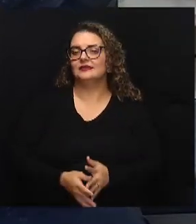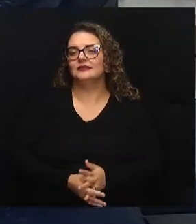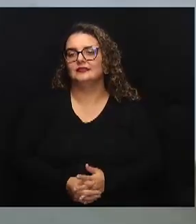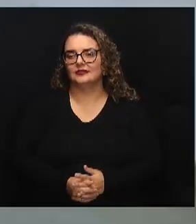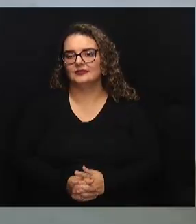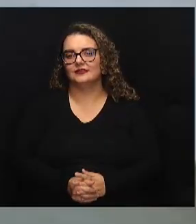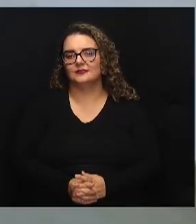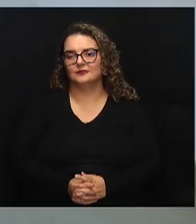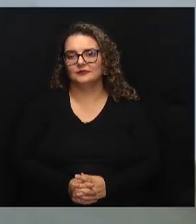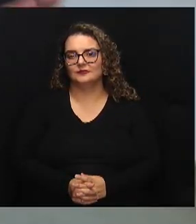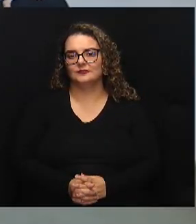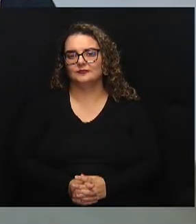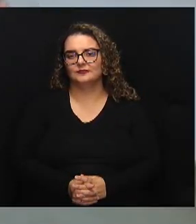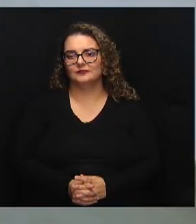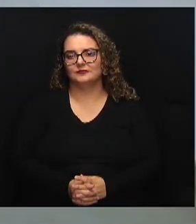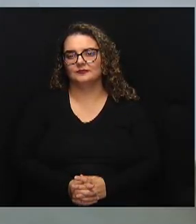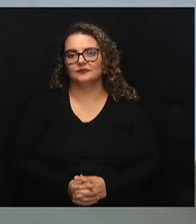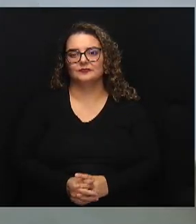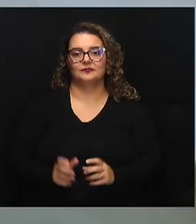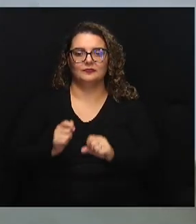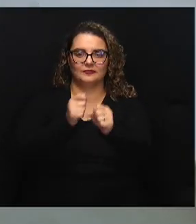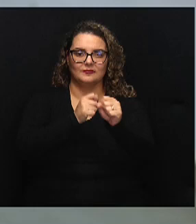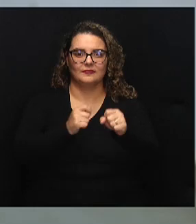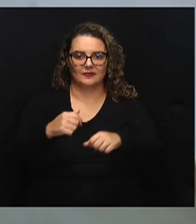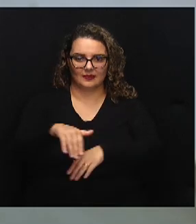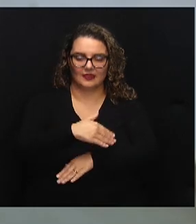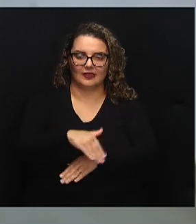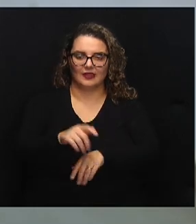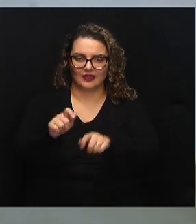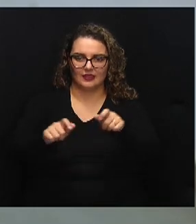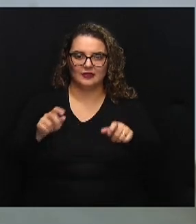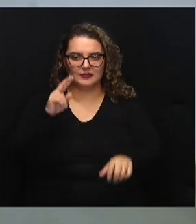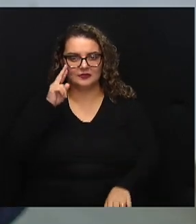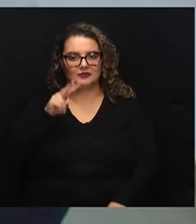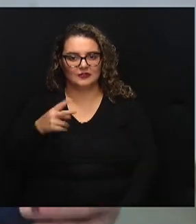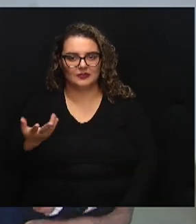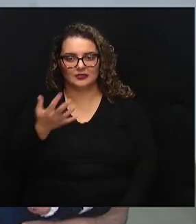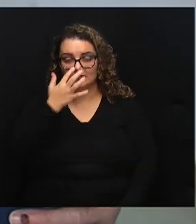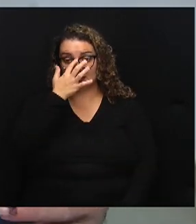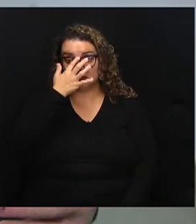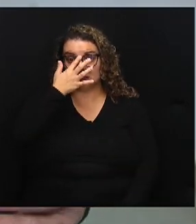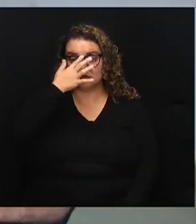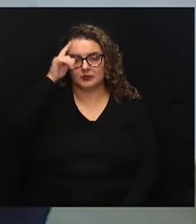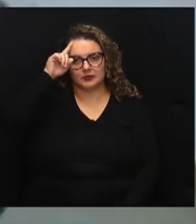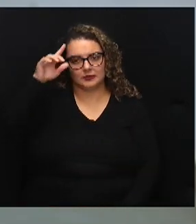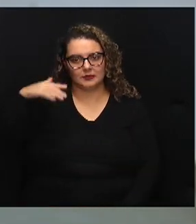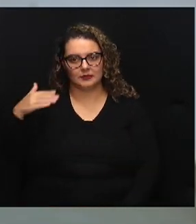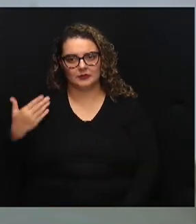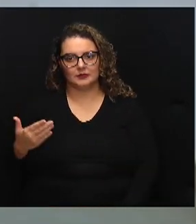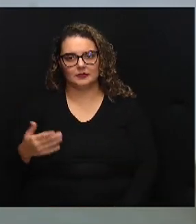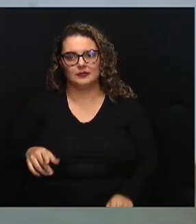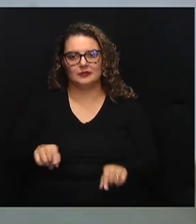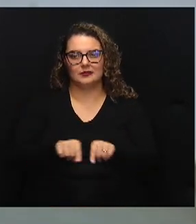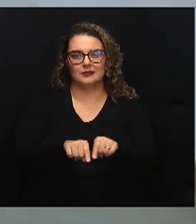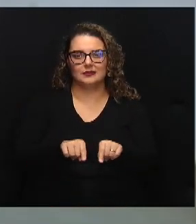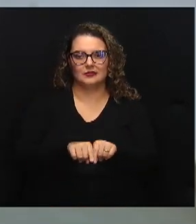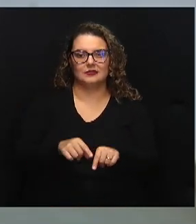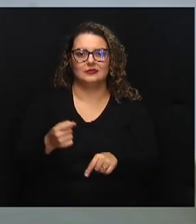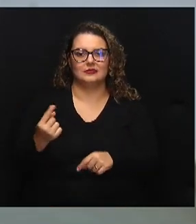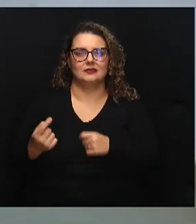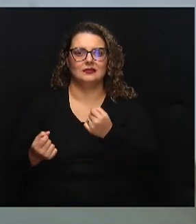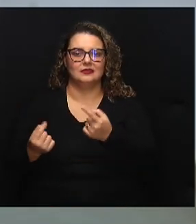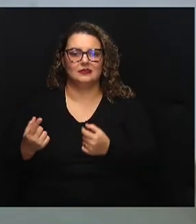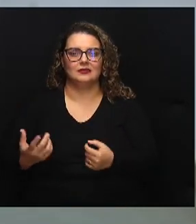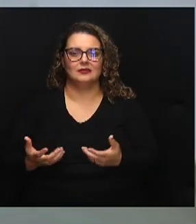a necessidade de eu colocar a escultura na rua para as pessoas do seu cotidiano, eu também falei, mas tem alguém que